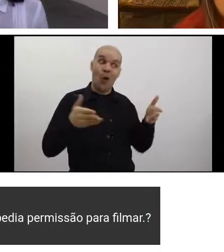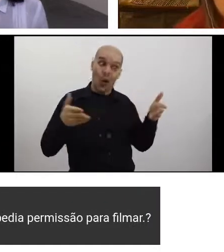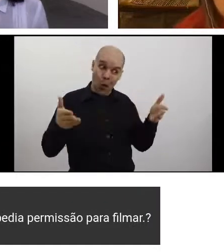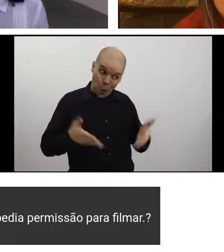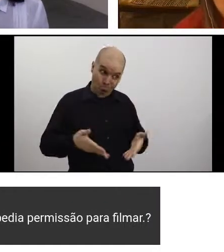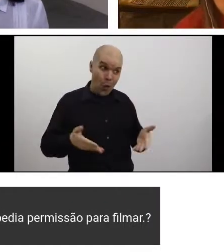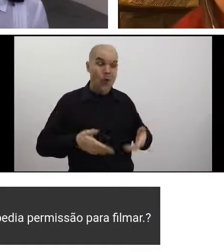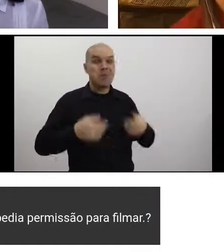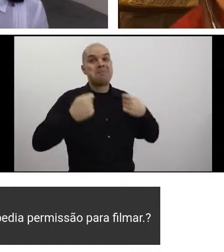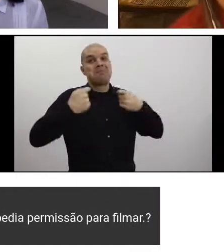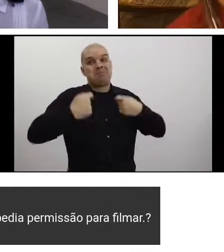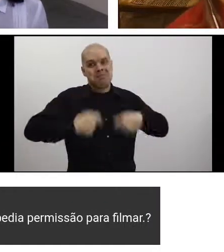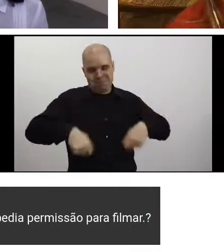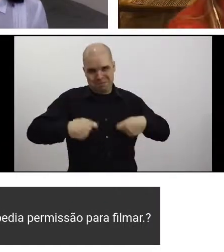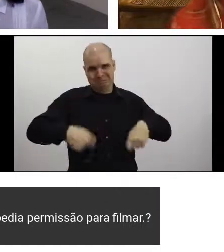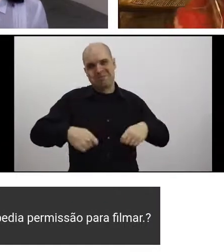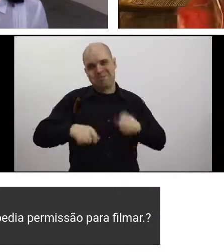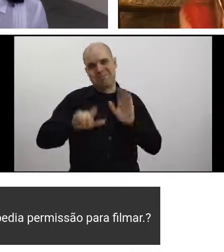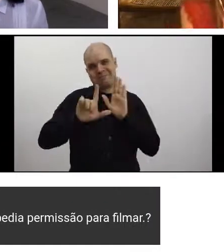né?